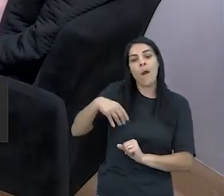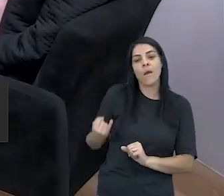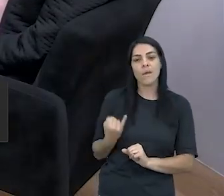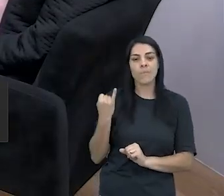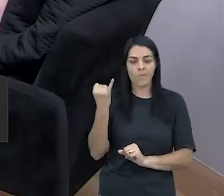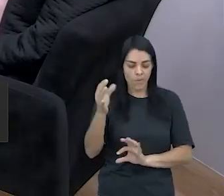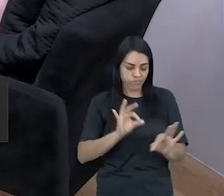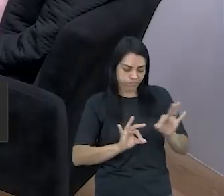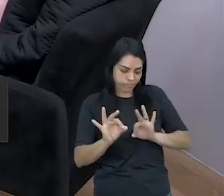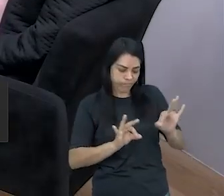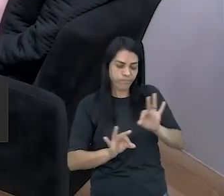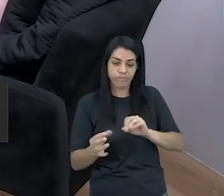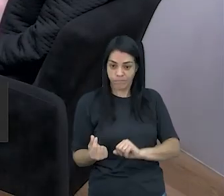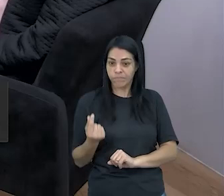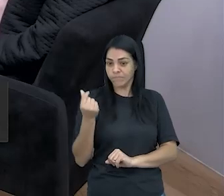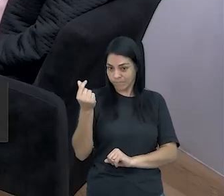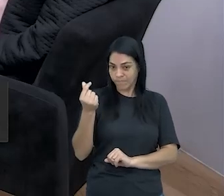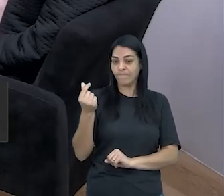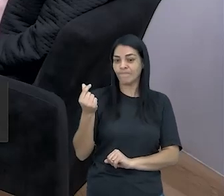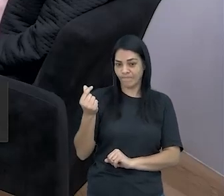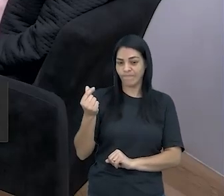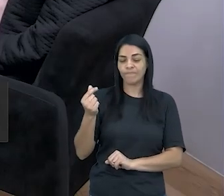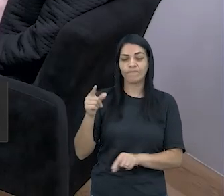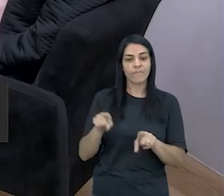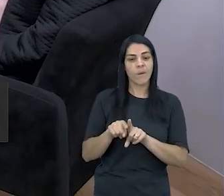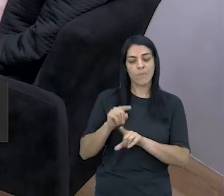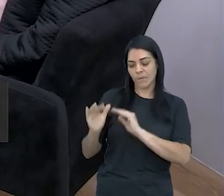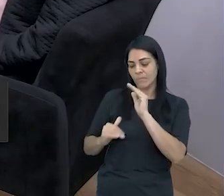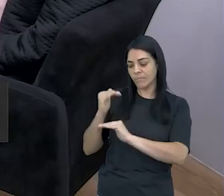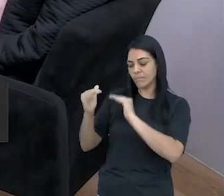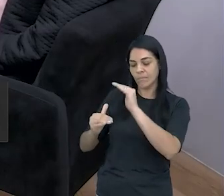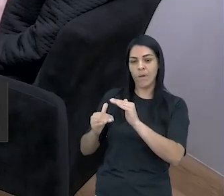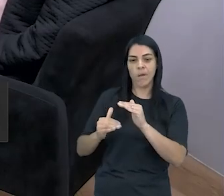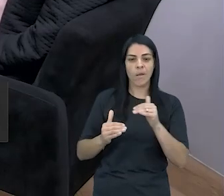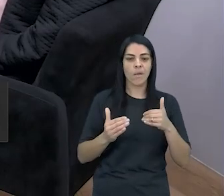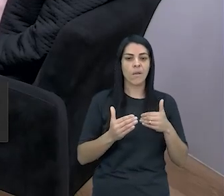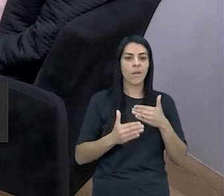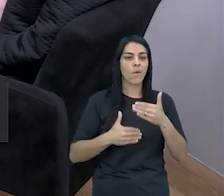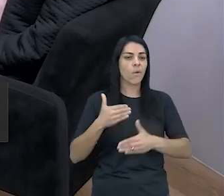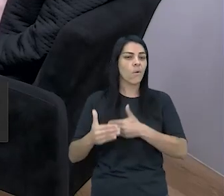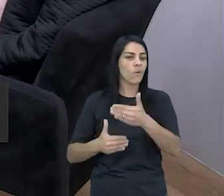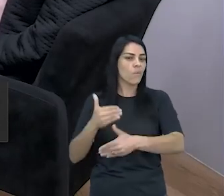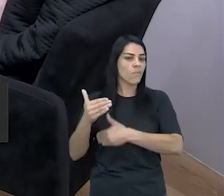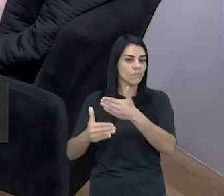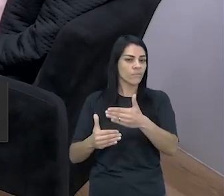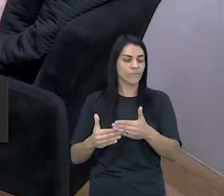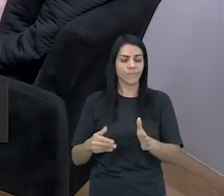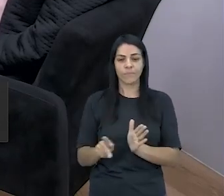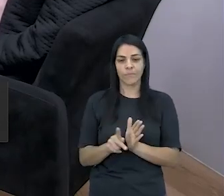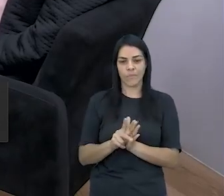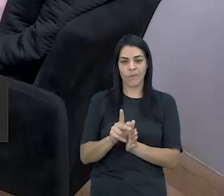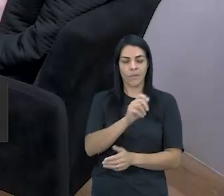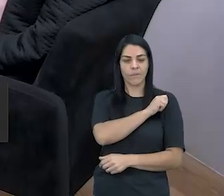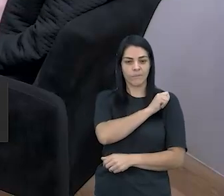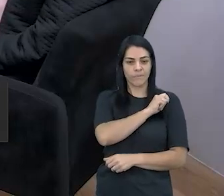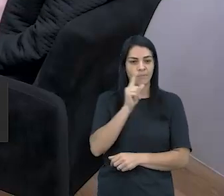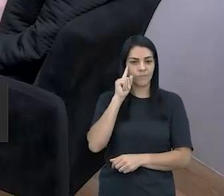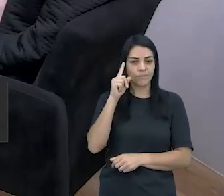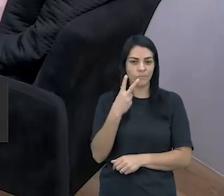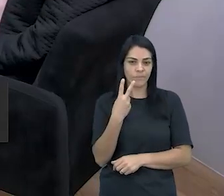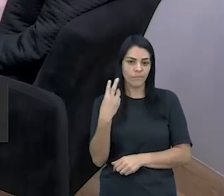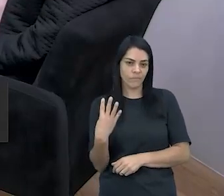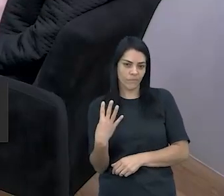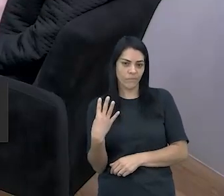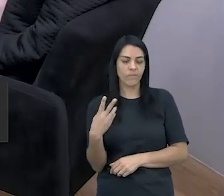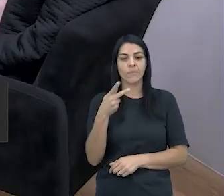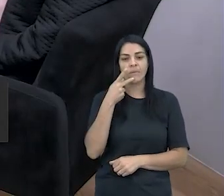se planejar financeiramente e construir esse processo no nosso aluno, né? E depois, no dia 24, a gente